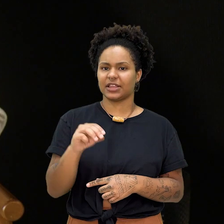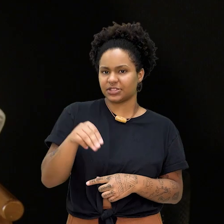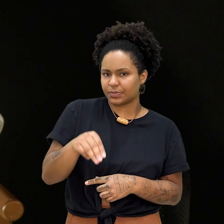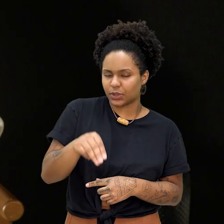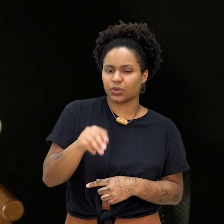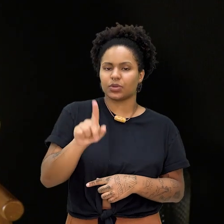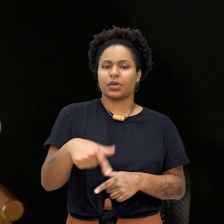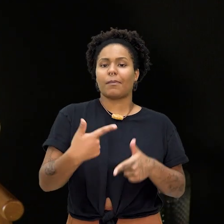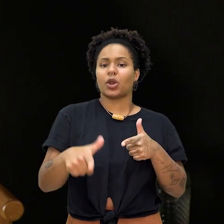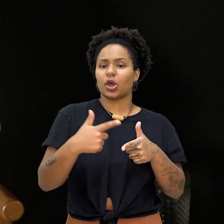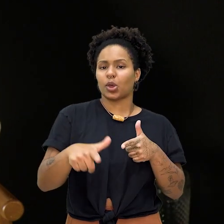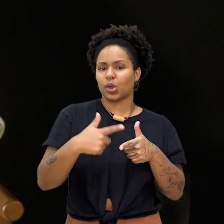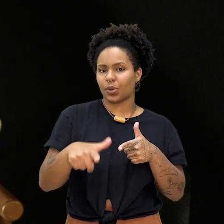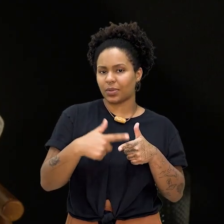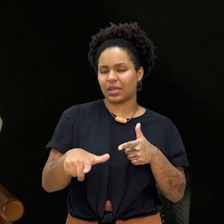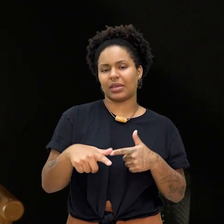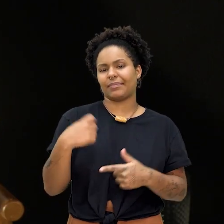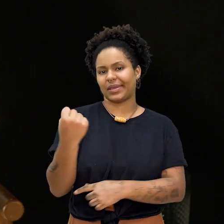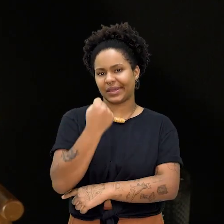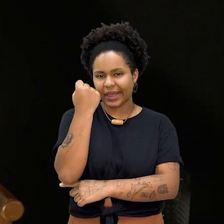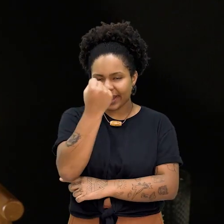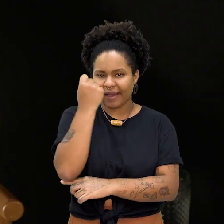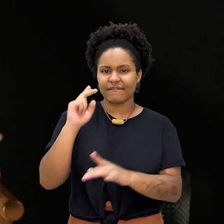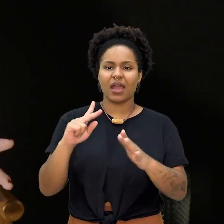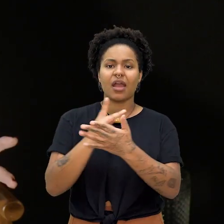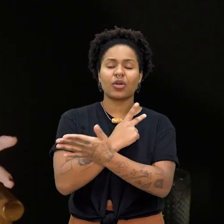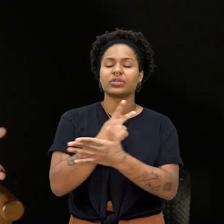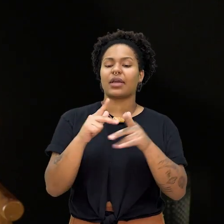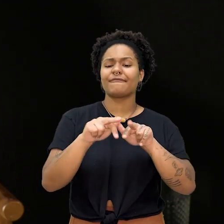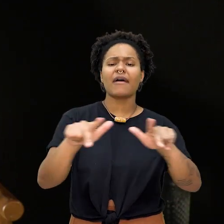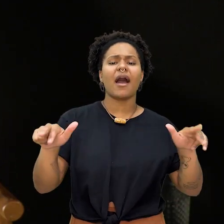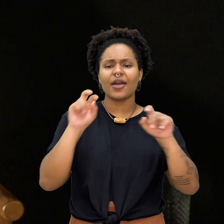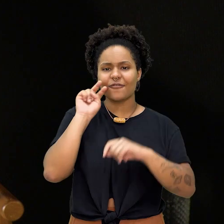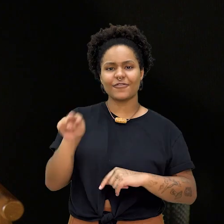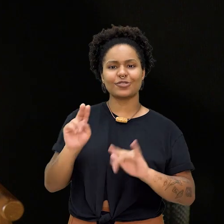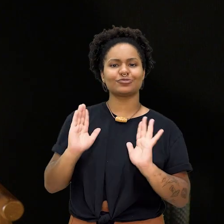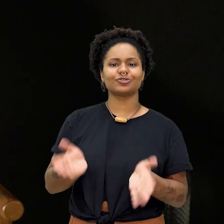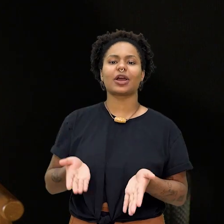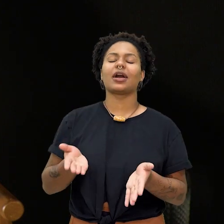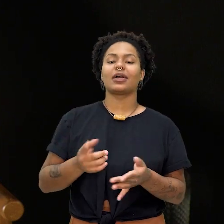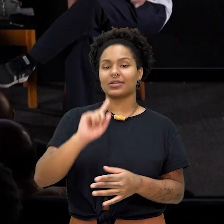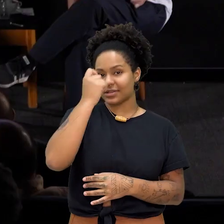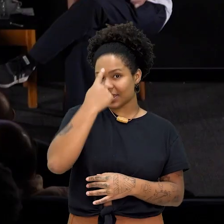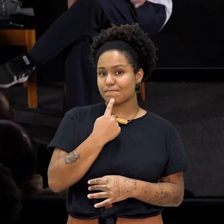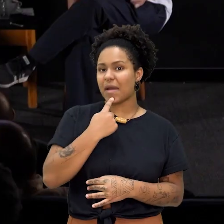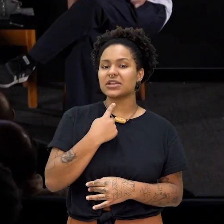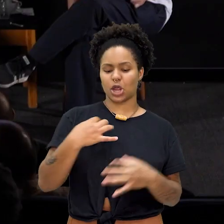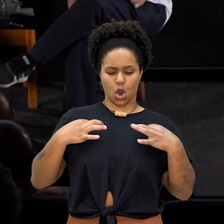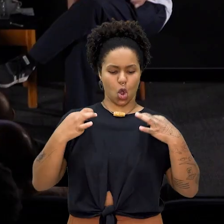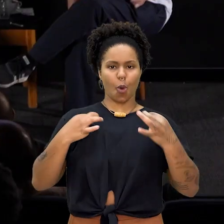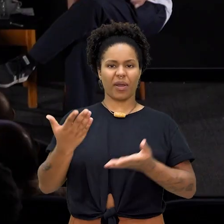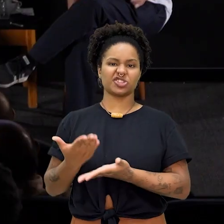minutos de um problema gravíssimo que acontece, vários já devem ter visto as imagens de descartes